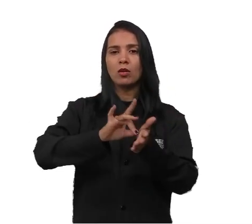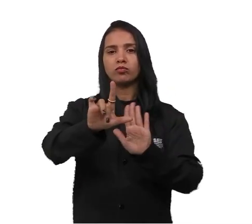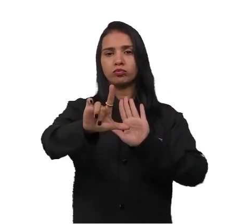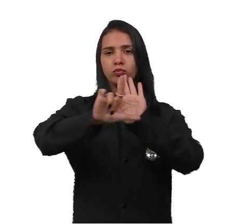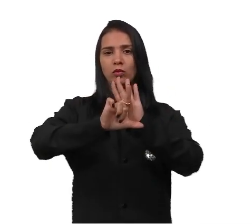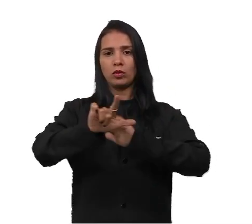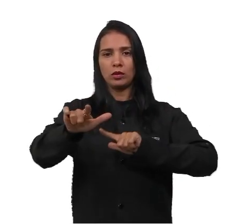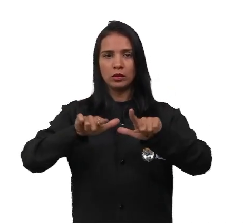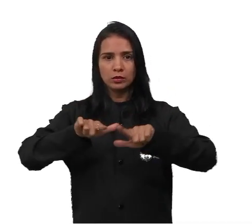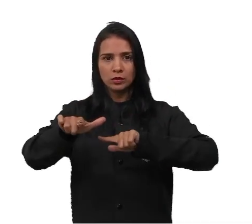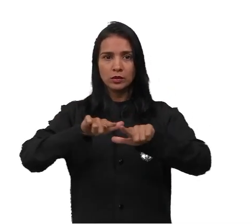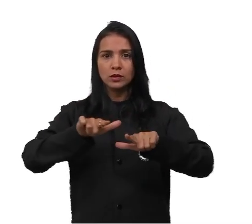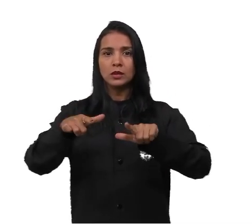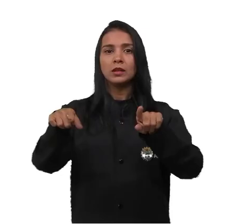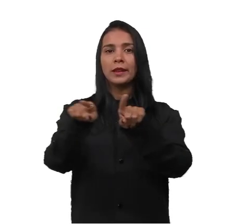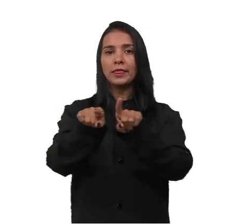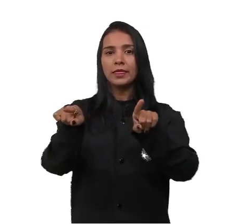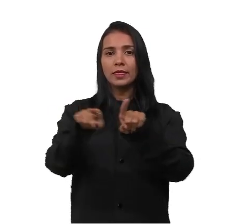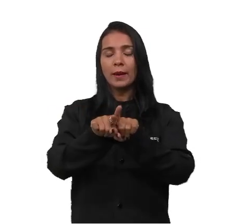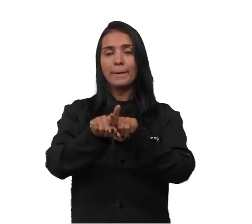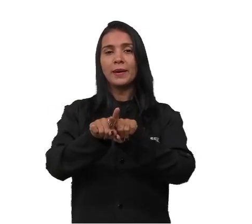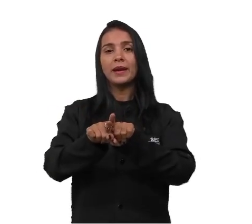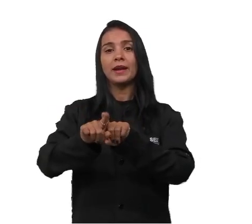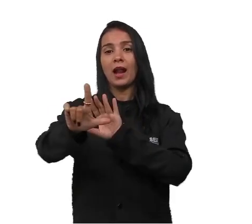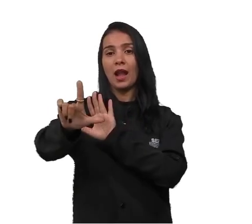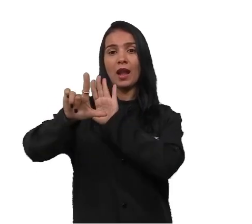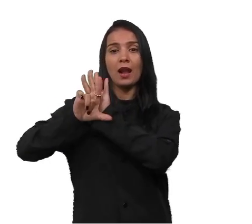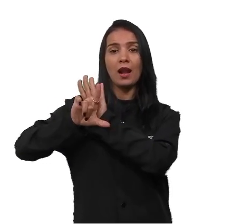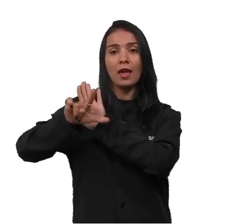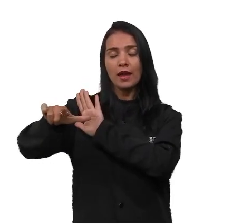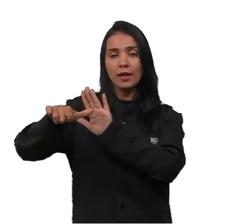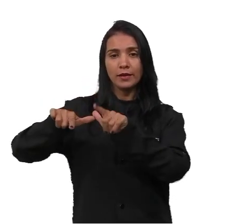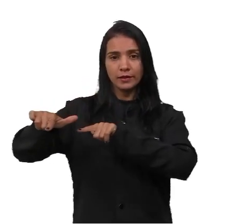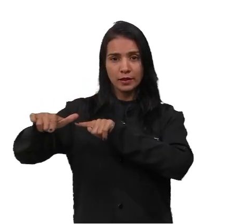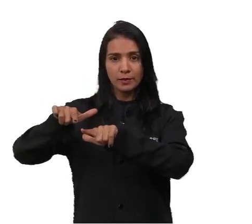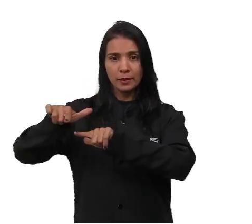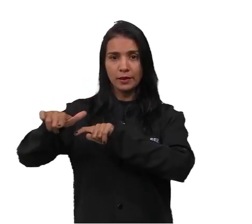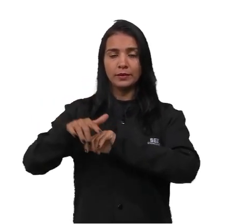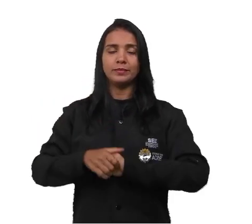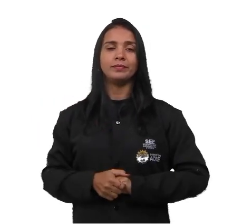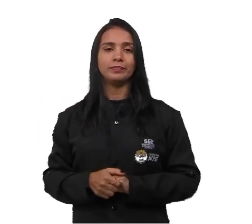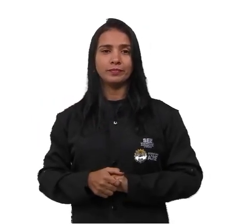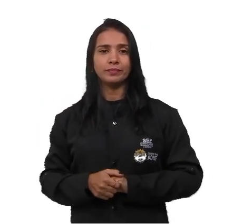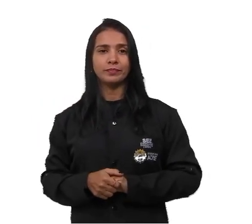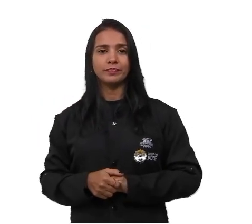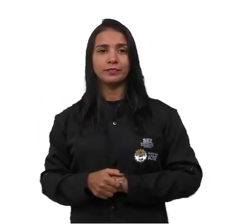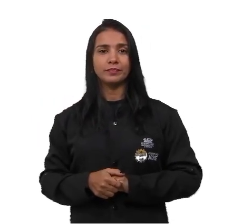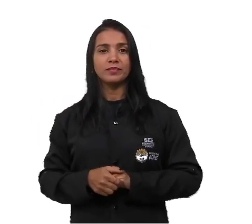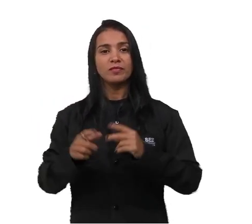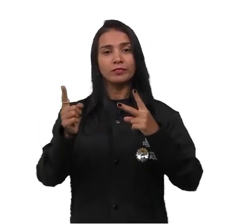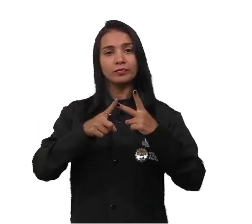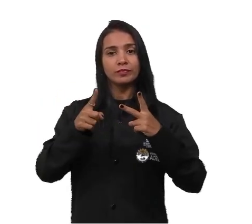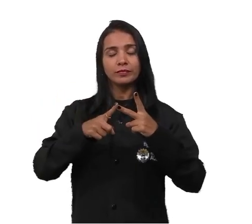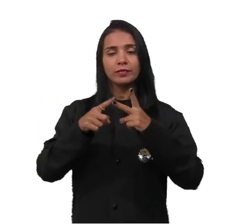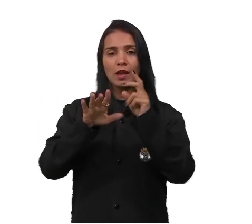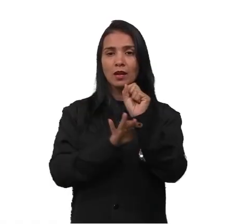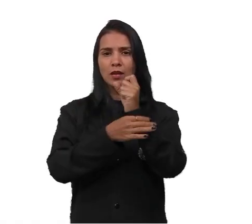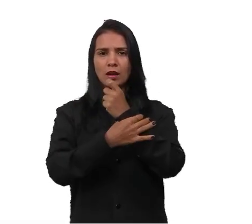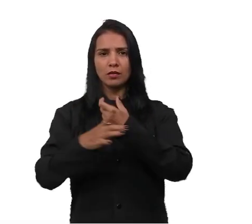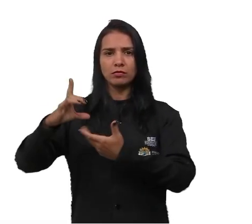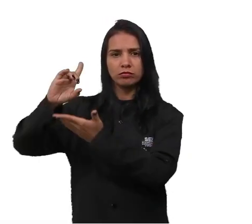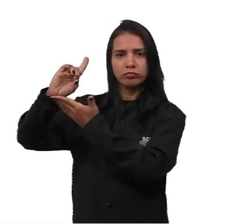Trabalhistas e Legislação Trabalhista. No segundo marcador, garante direitos como